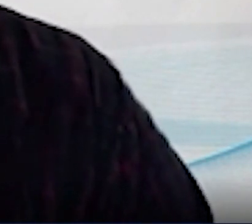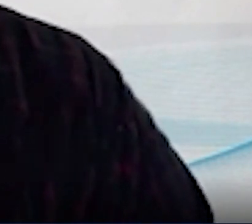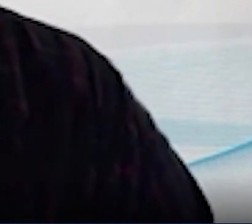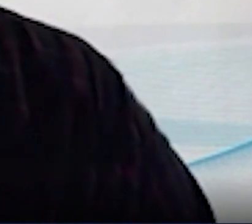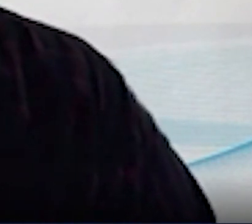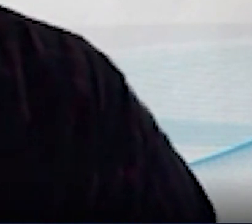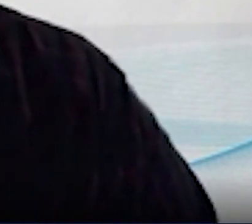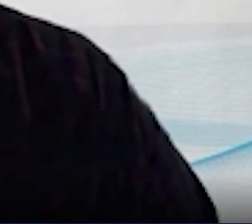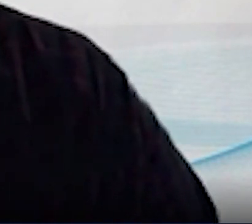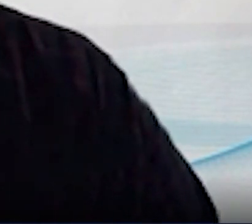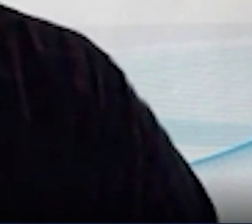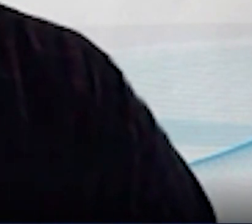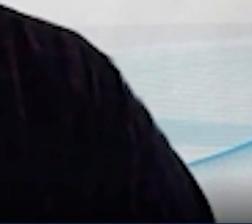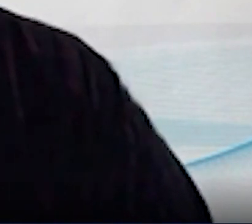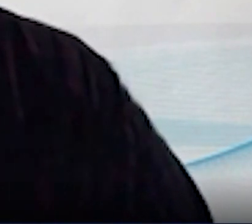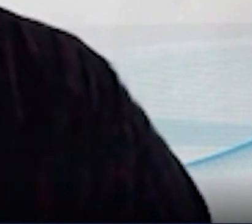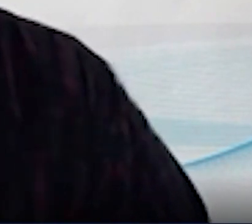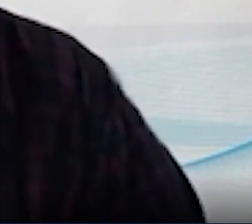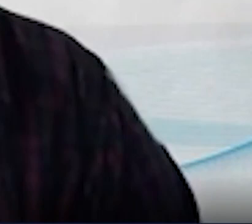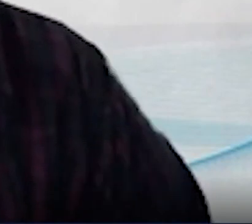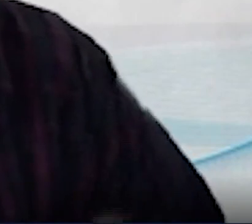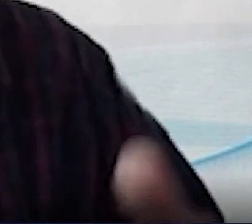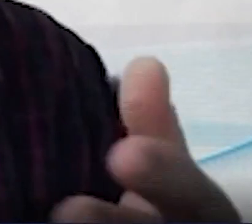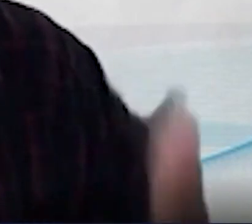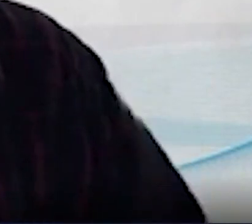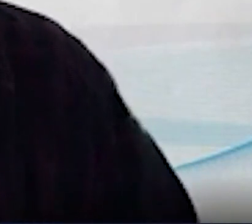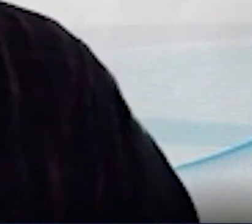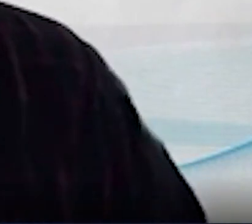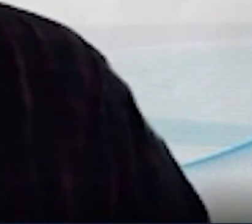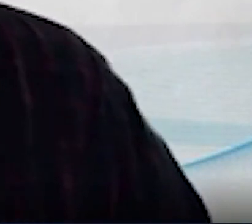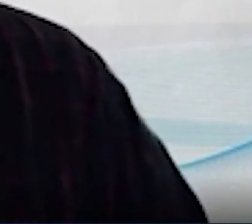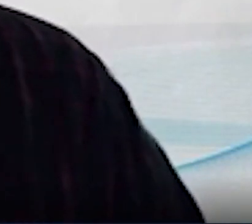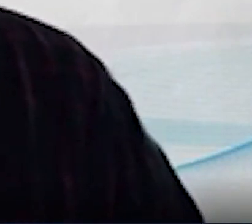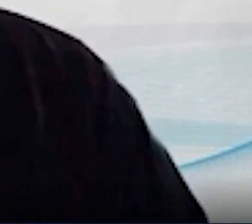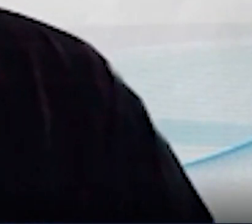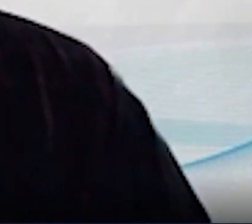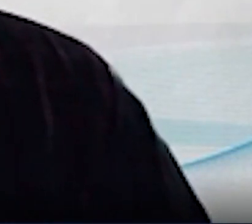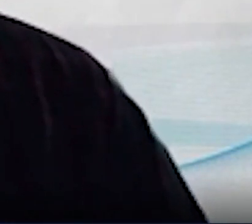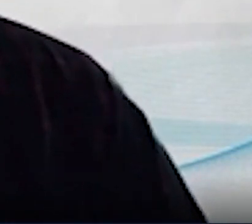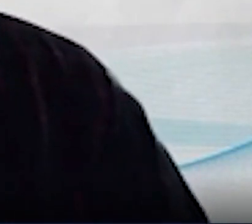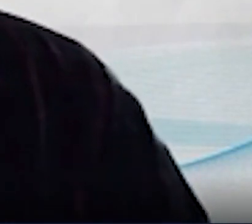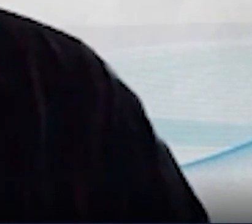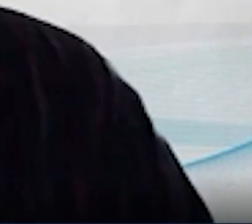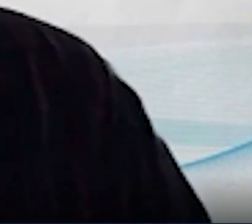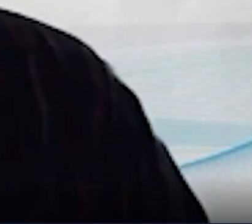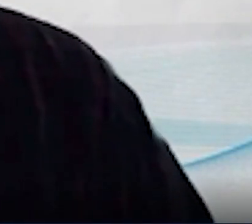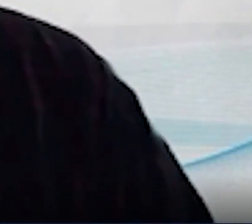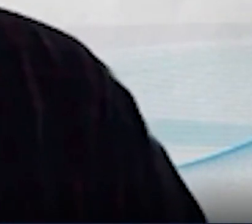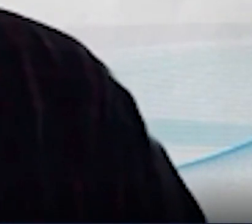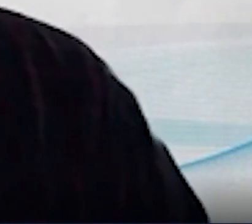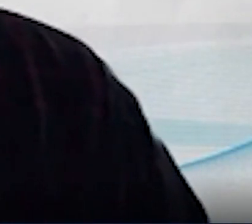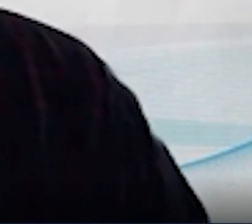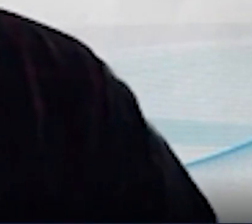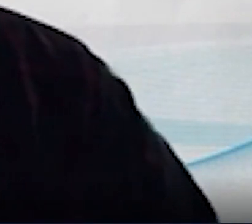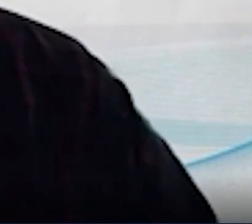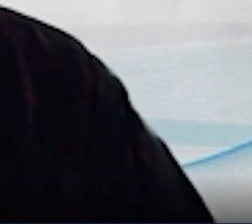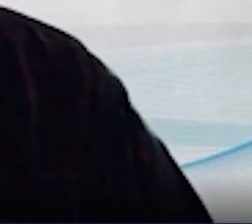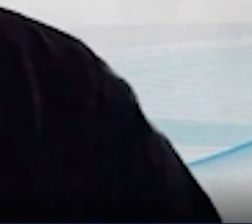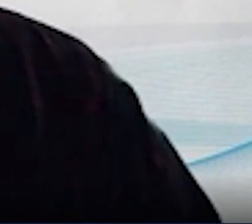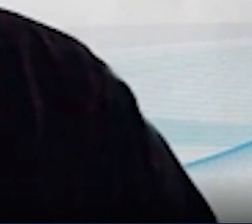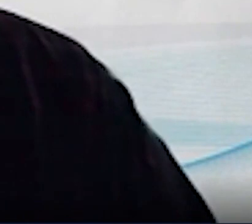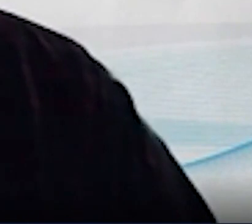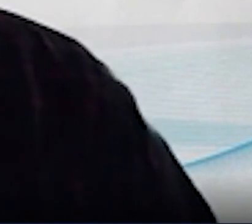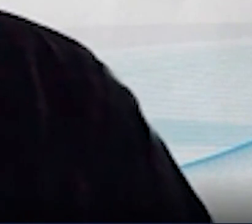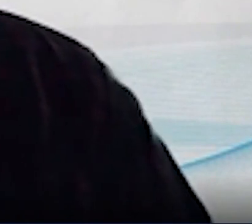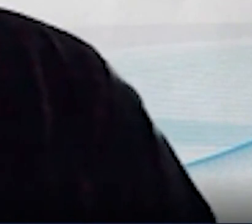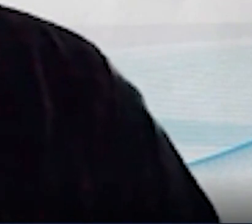uma palestrante online. Eu sou Sávio Mota. Vou me apresentar e me autodescrever, né? É uma nova prática que a